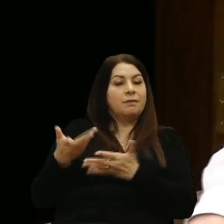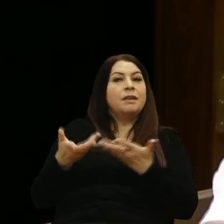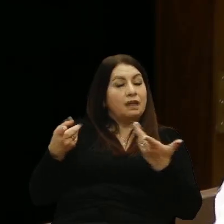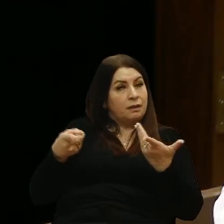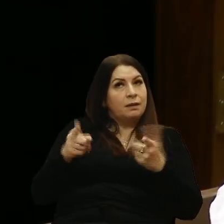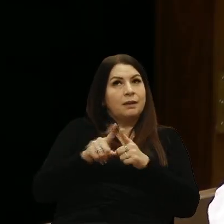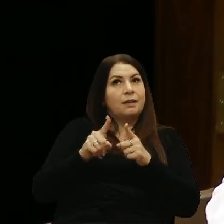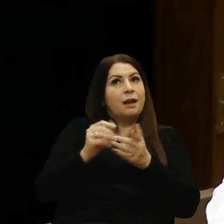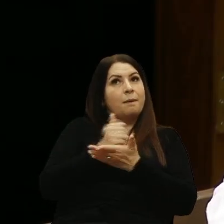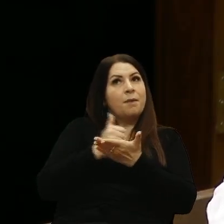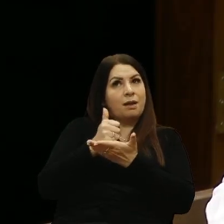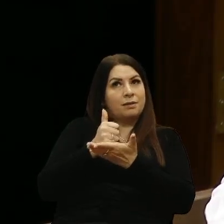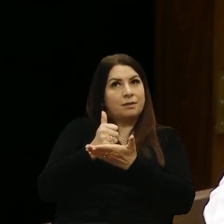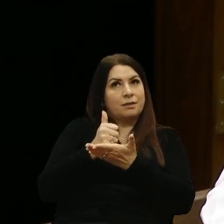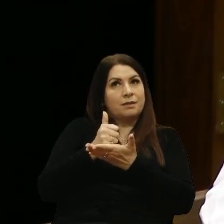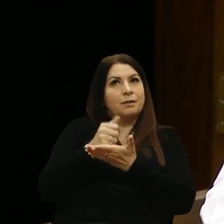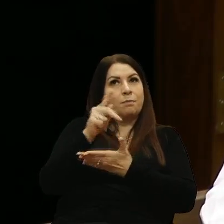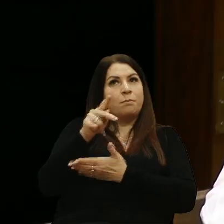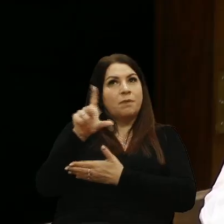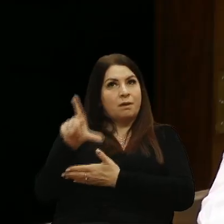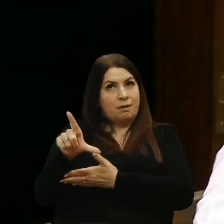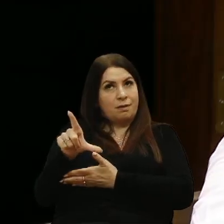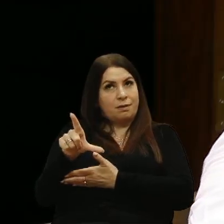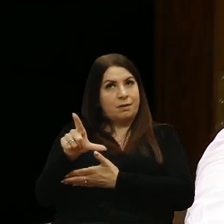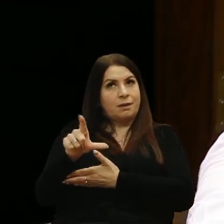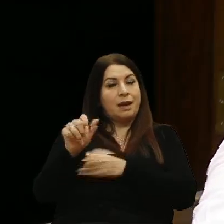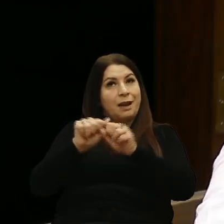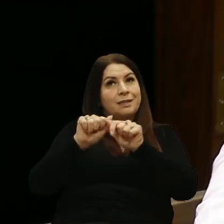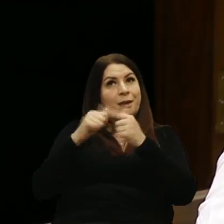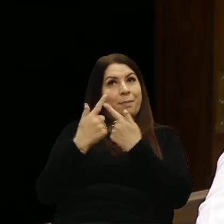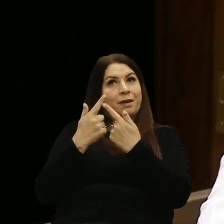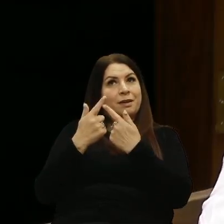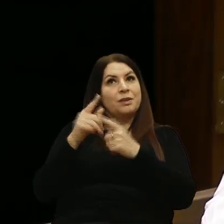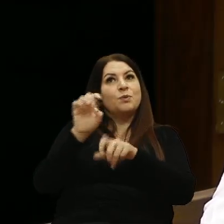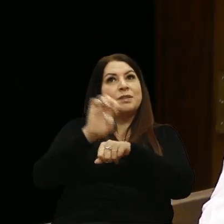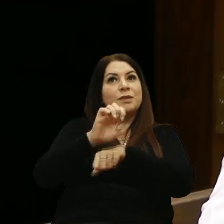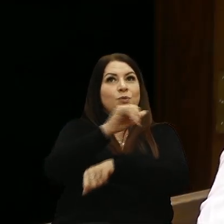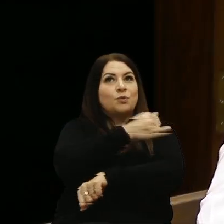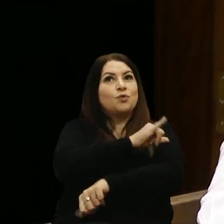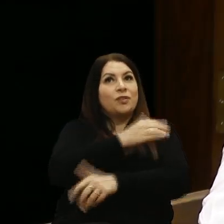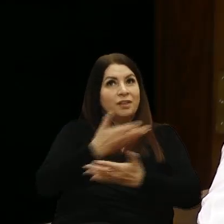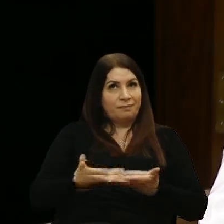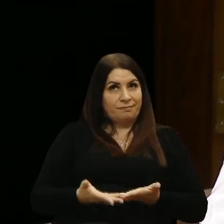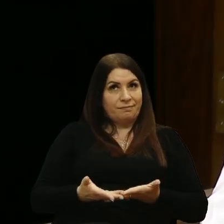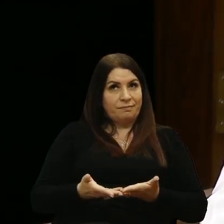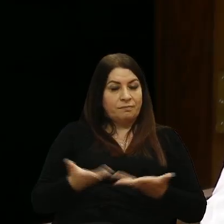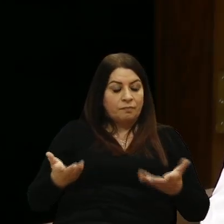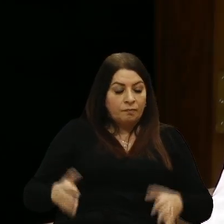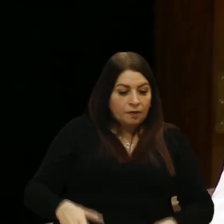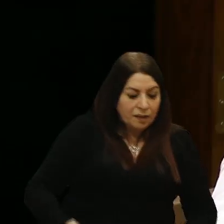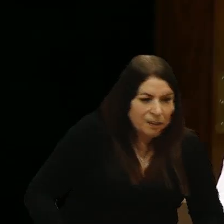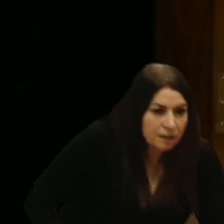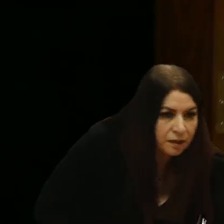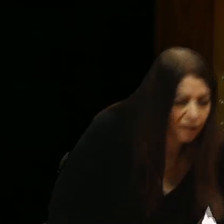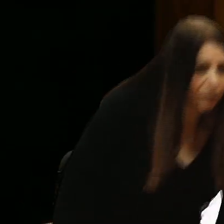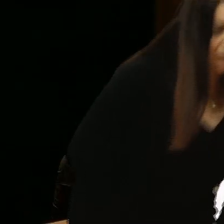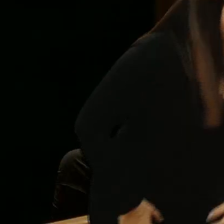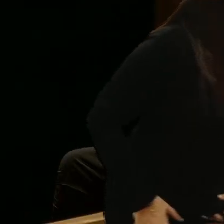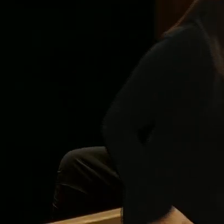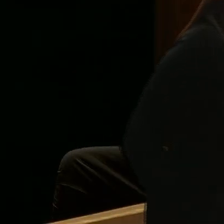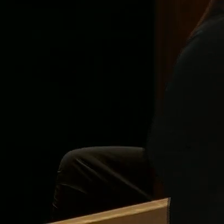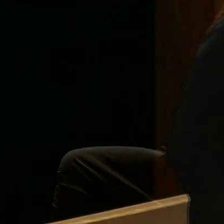ele era da base do PL na Assembleia Legislativa do Estado do Rio de Janeiro. O crime organizado tem partido, vereador